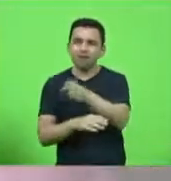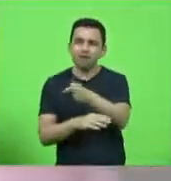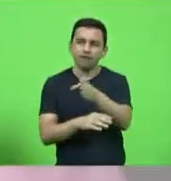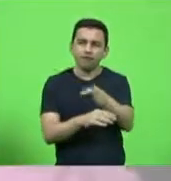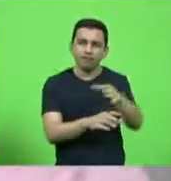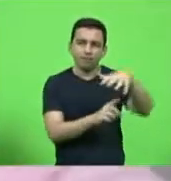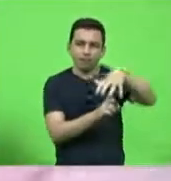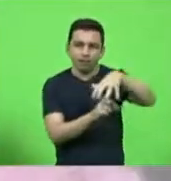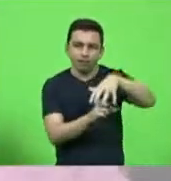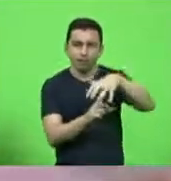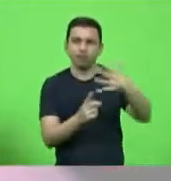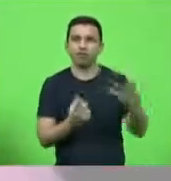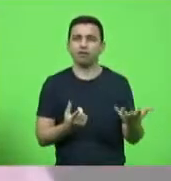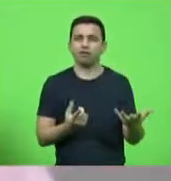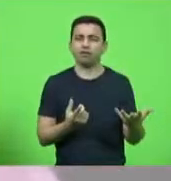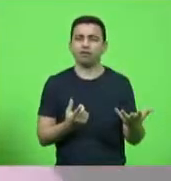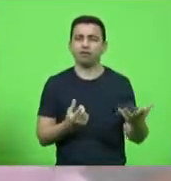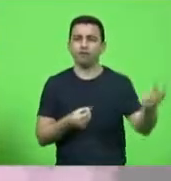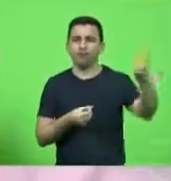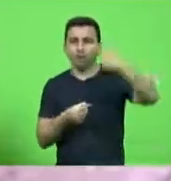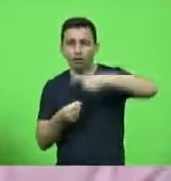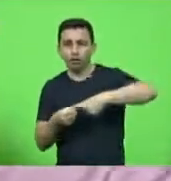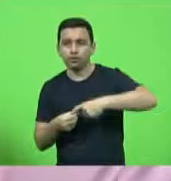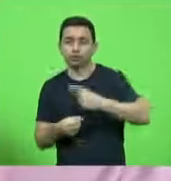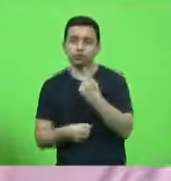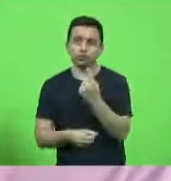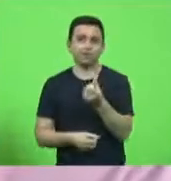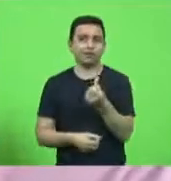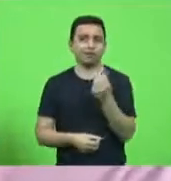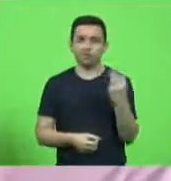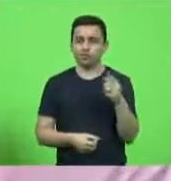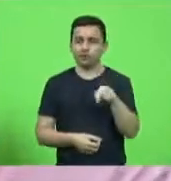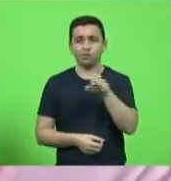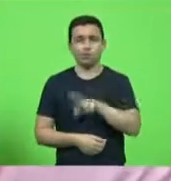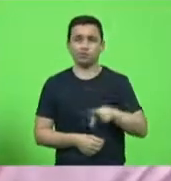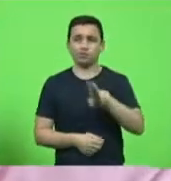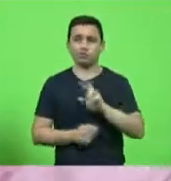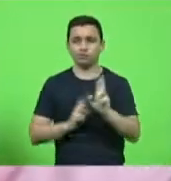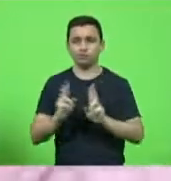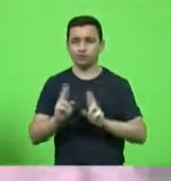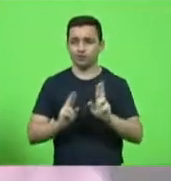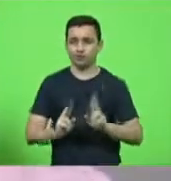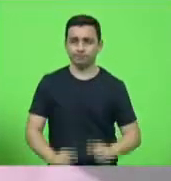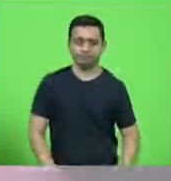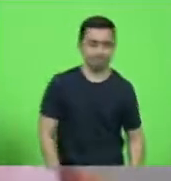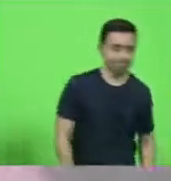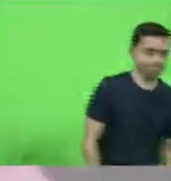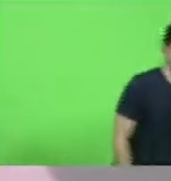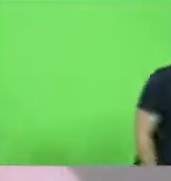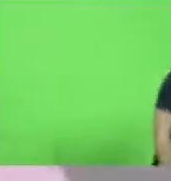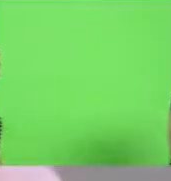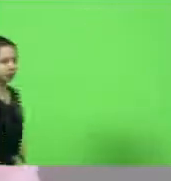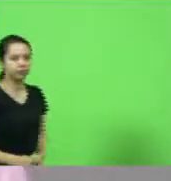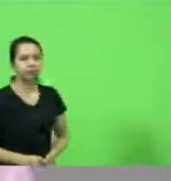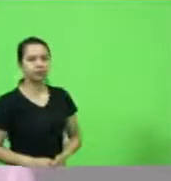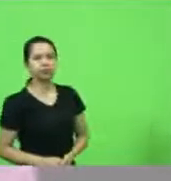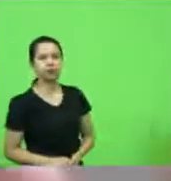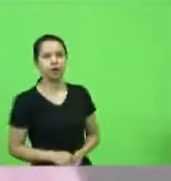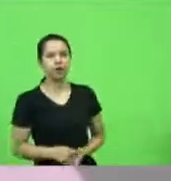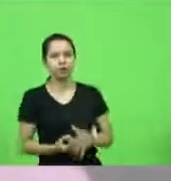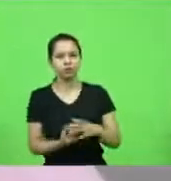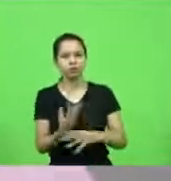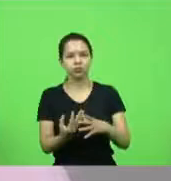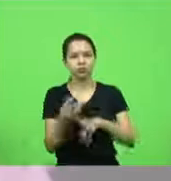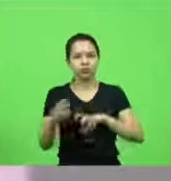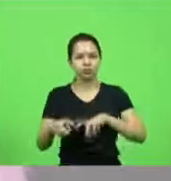volta, vai passar pela 63. Então, a produção agrícola nossa passa,